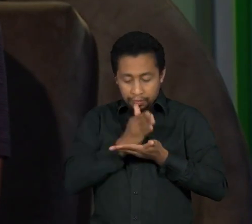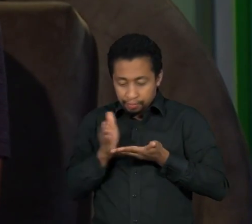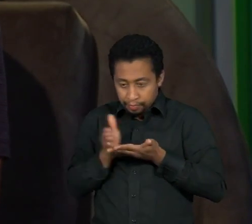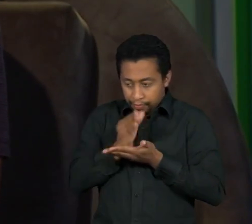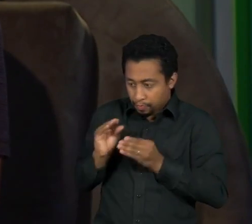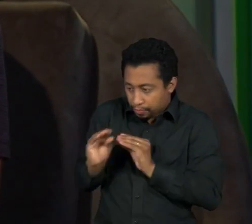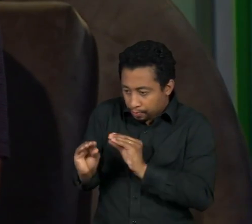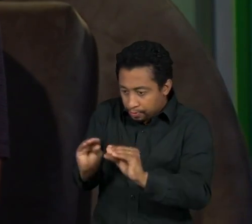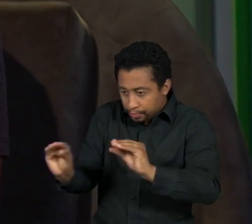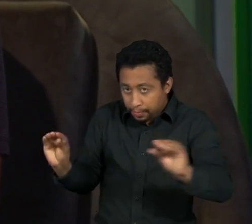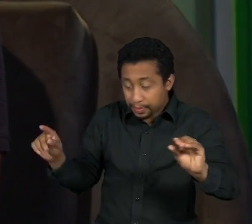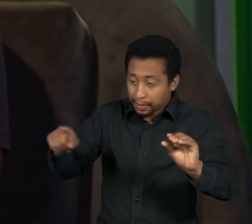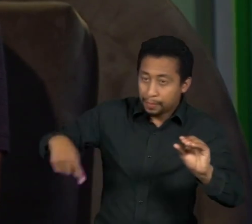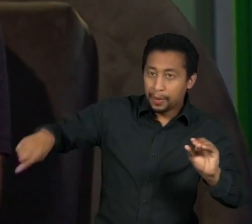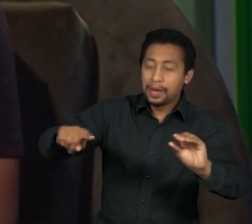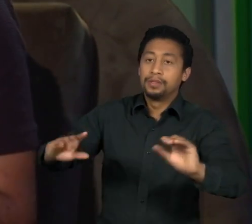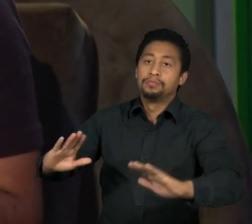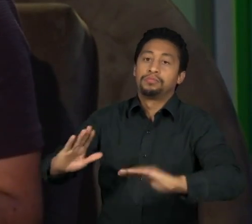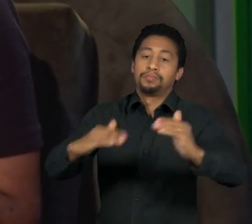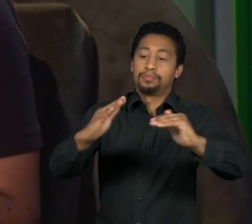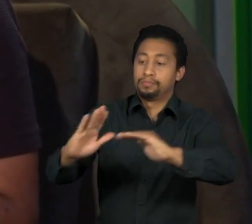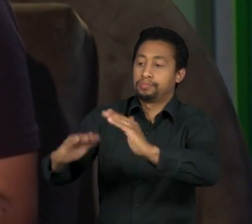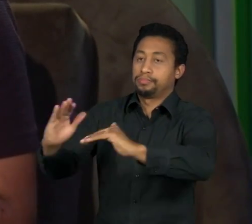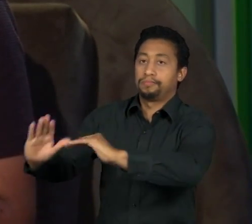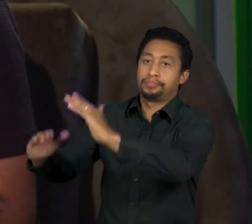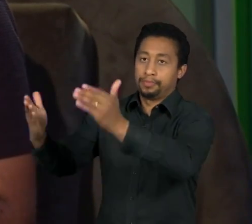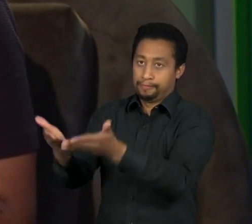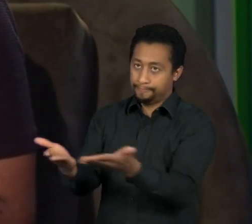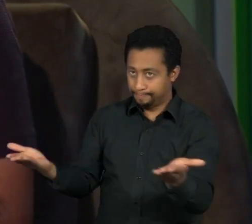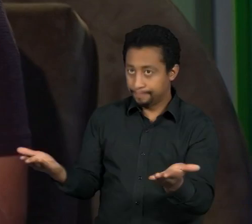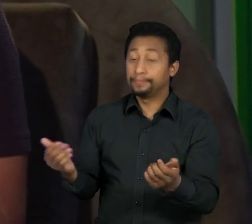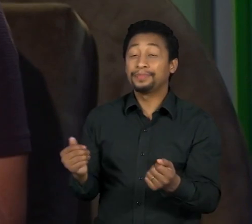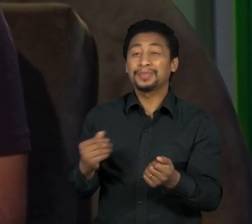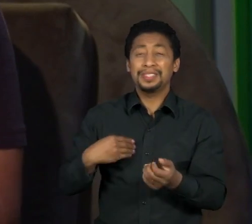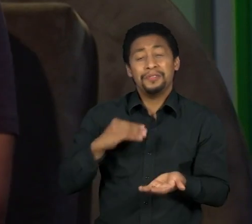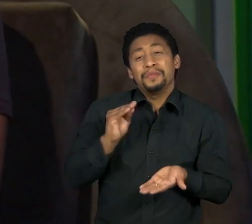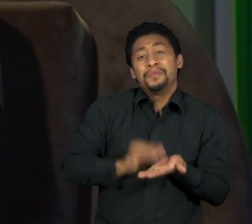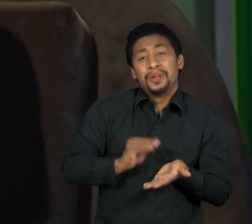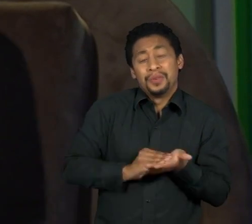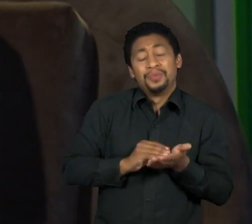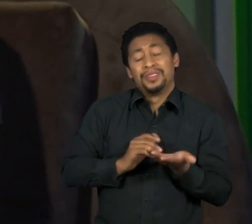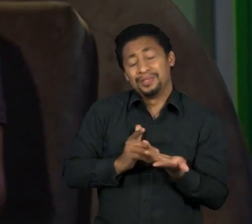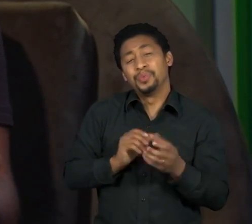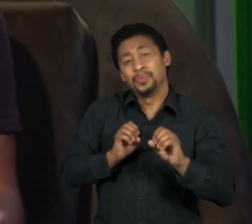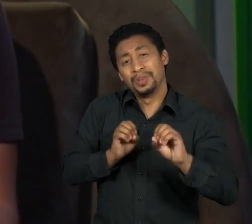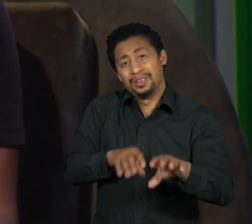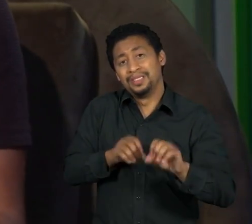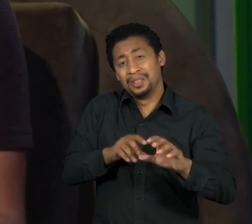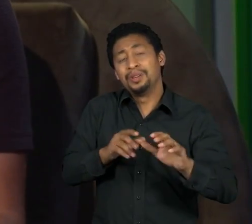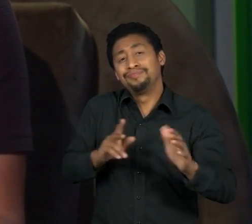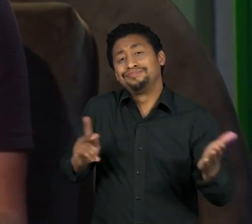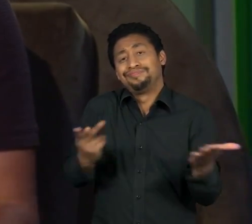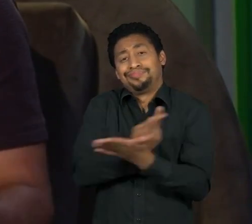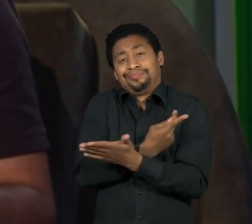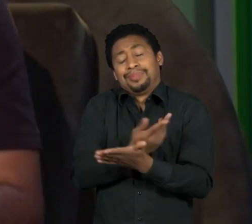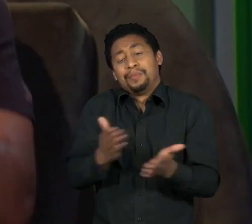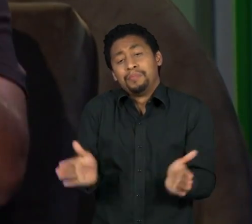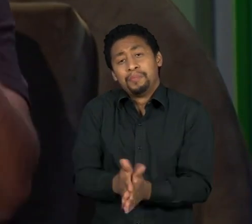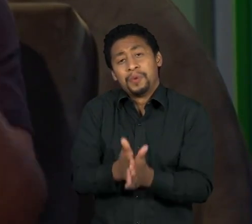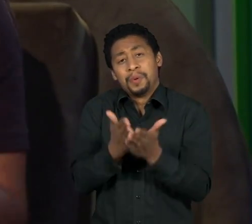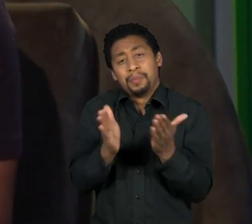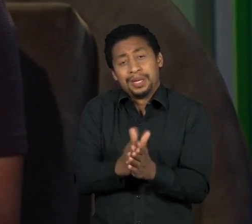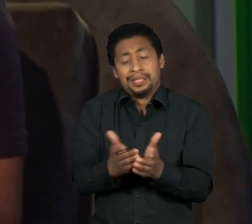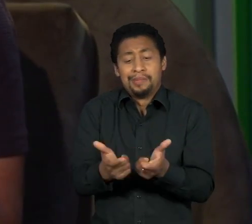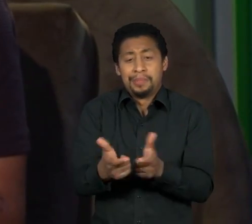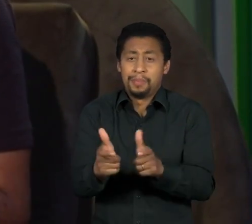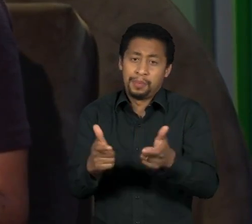pobreza de forma multidimensional. Porque a falta de educação é um dos pilares que fazem a pobreza existir, mas existem